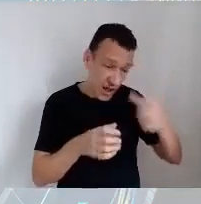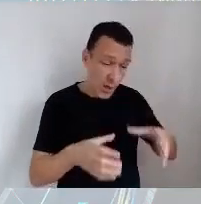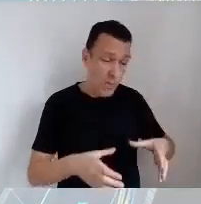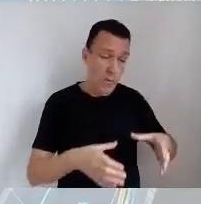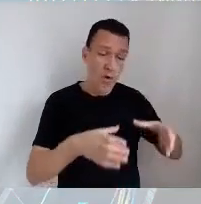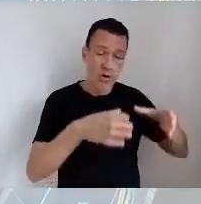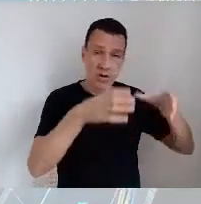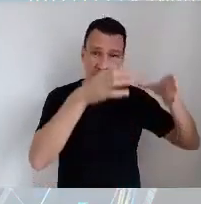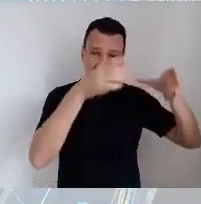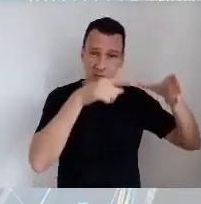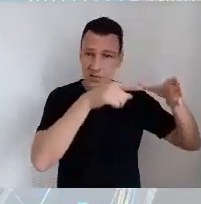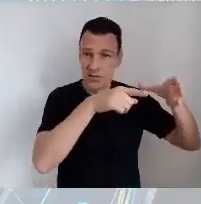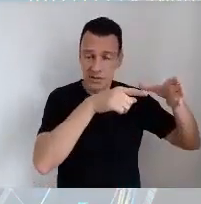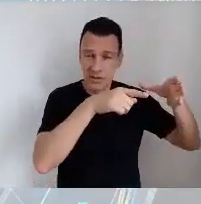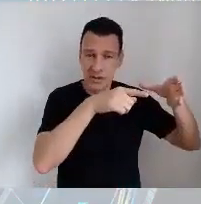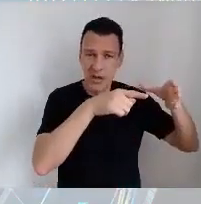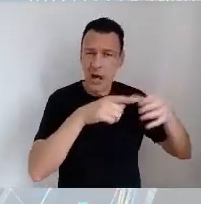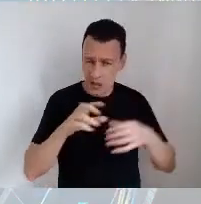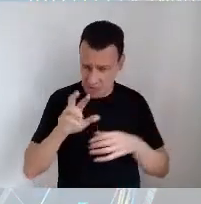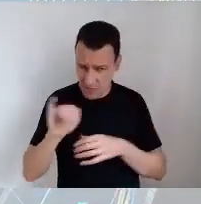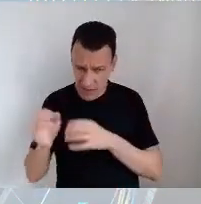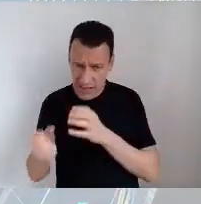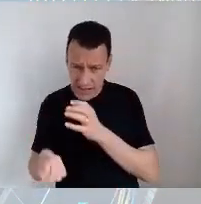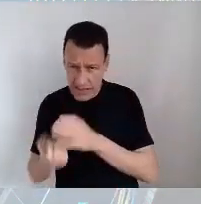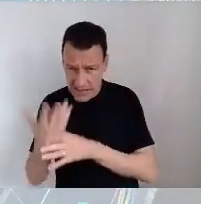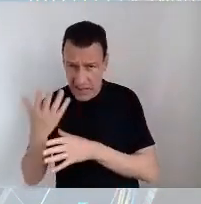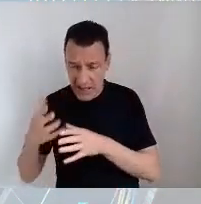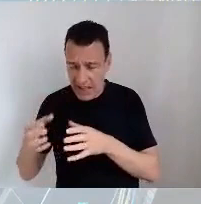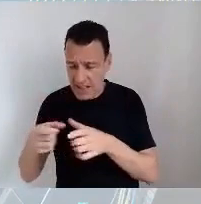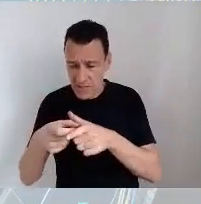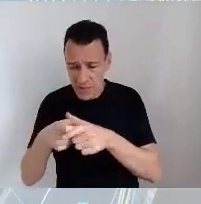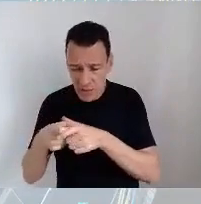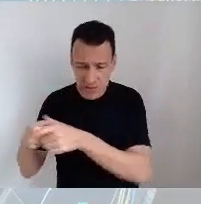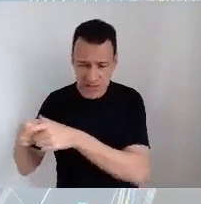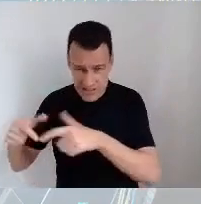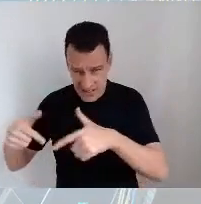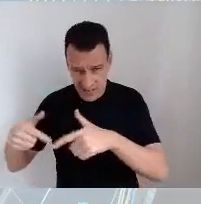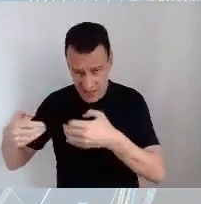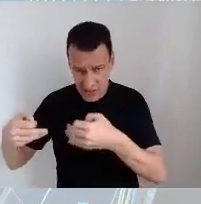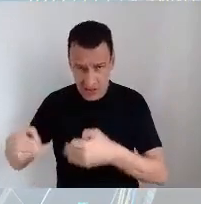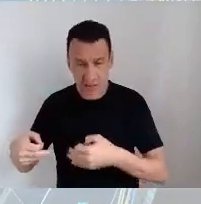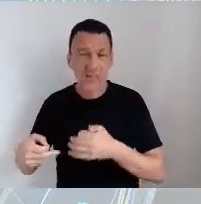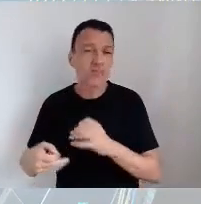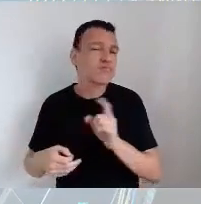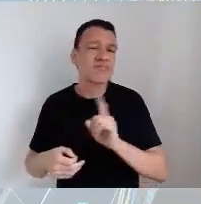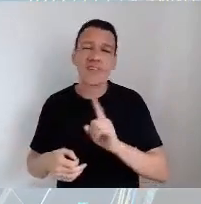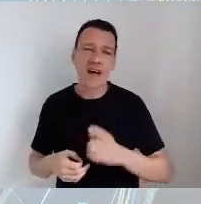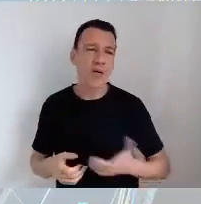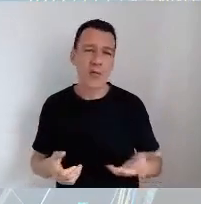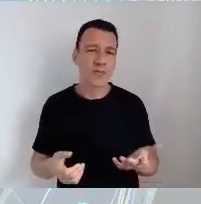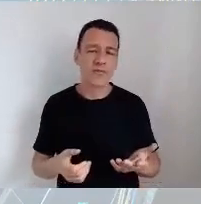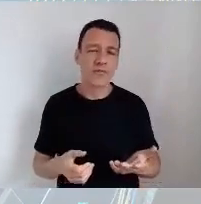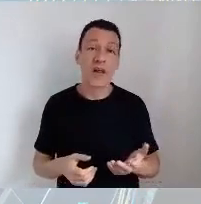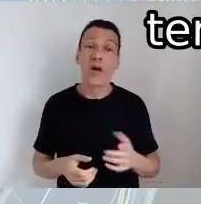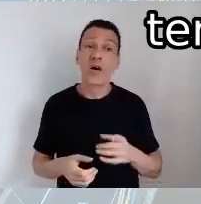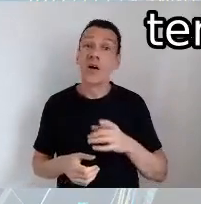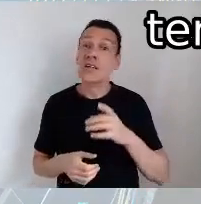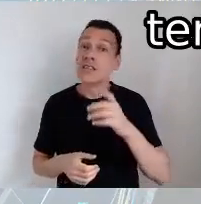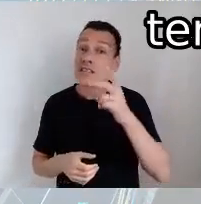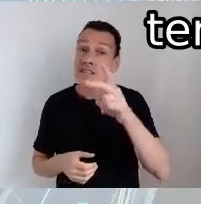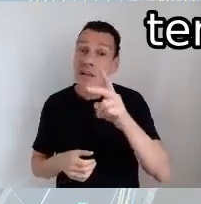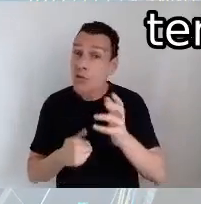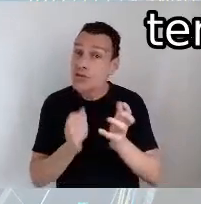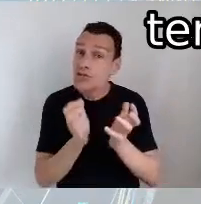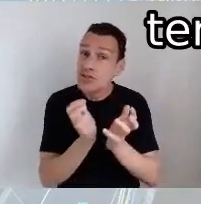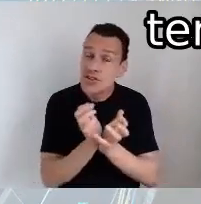microsserviços percebe eh a forma como você pensa o time A forma como como você organiza os times tem